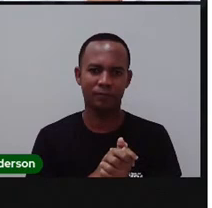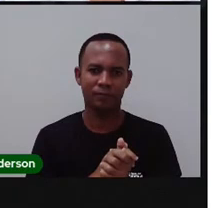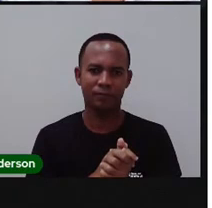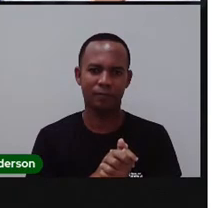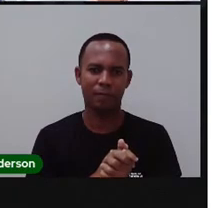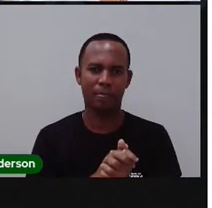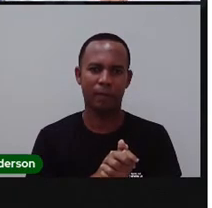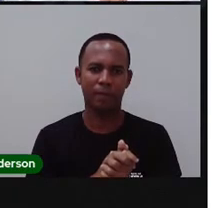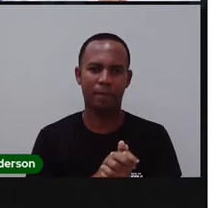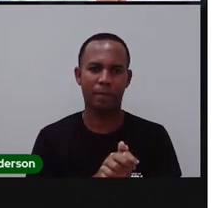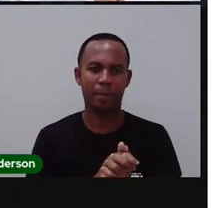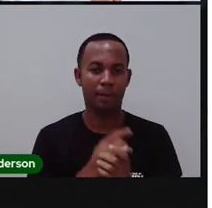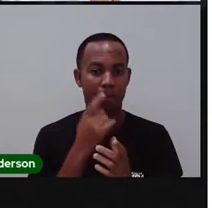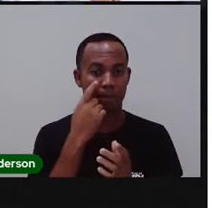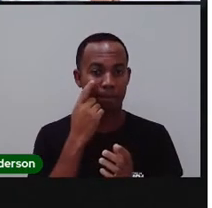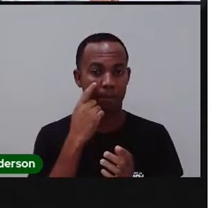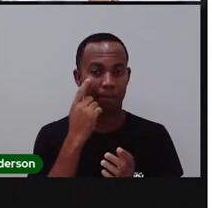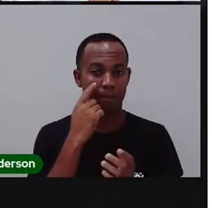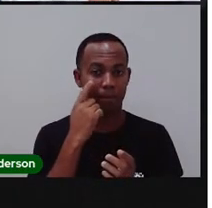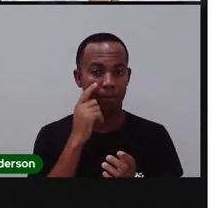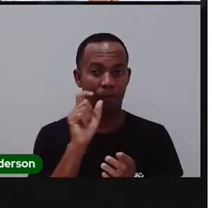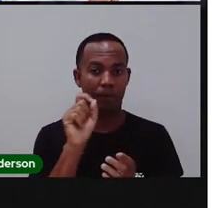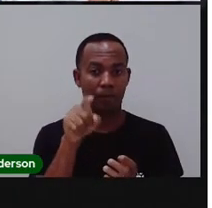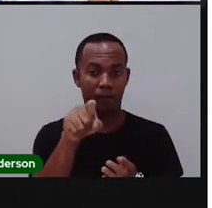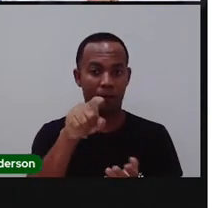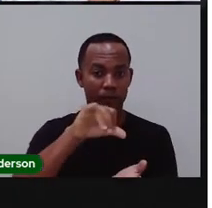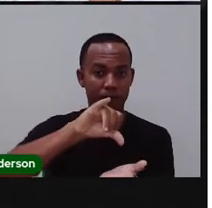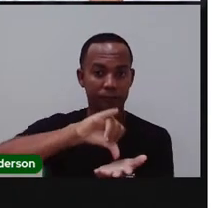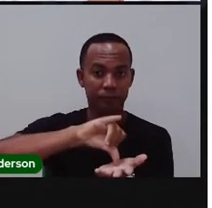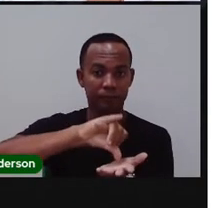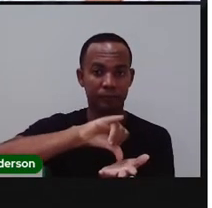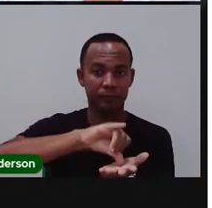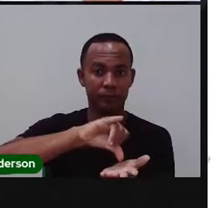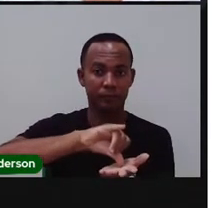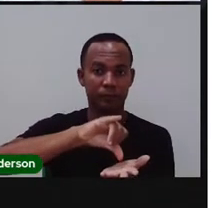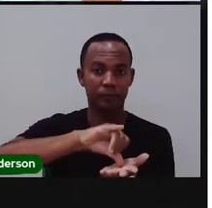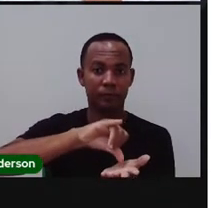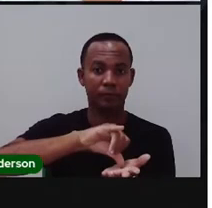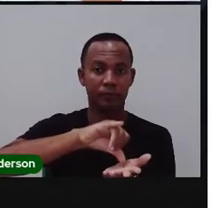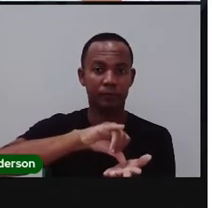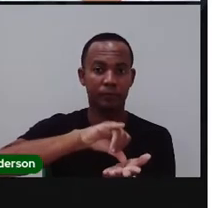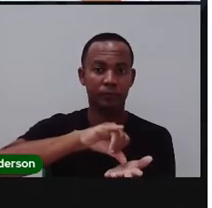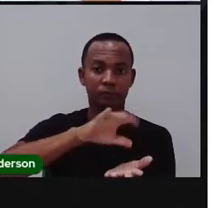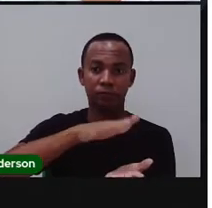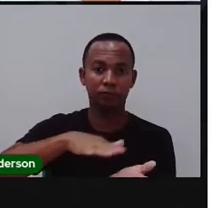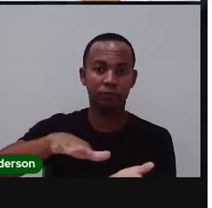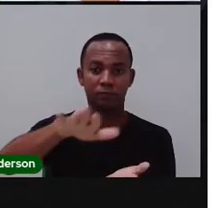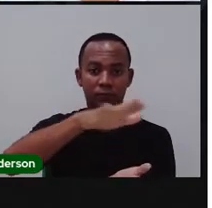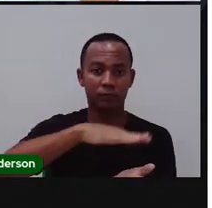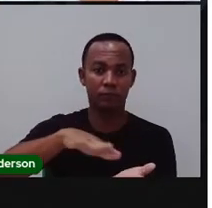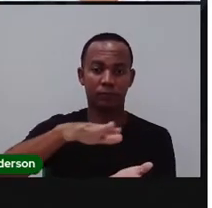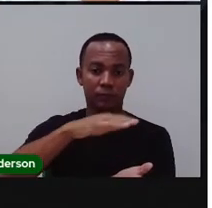Bom, embora o centro de abastecimento, que a Pro falou, lembra que a Pro falou aqui hoje já do centro de abastecimento? Hoje não, né?